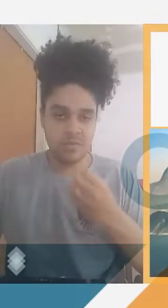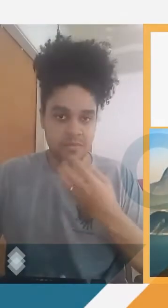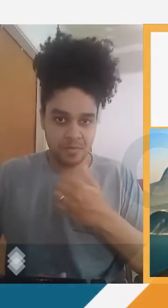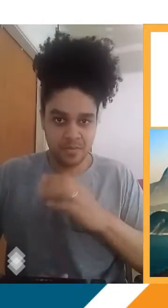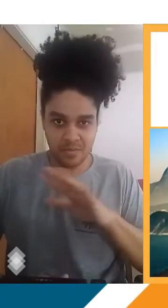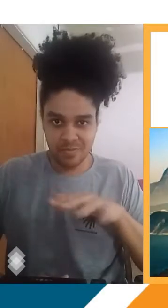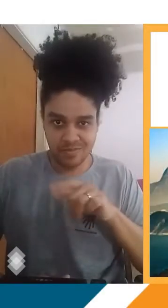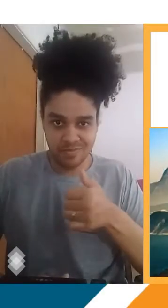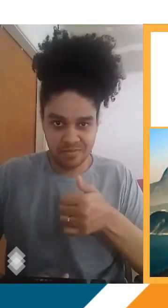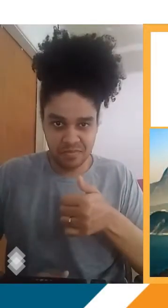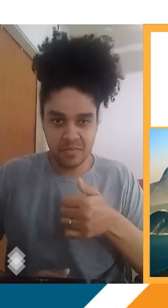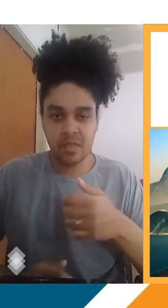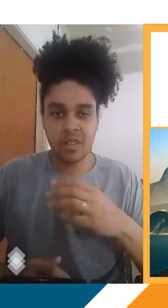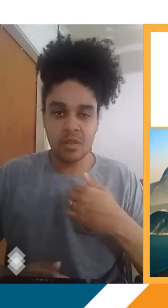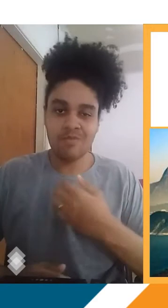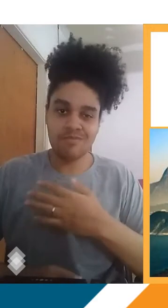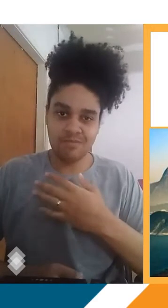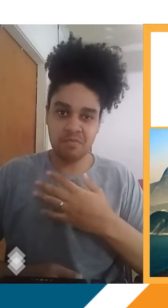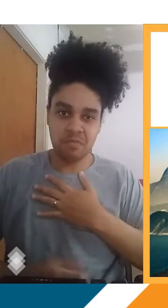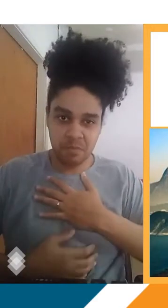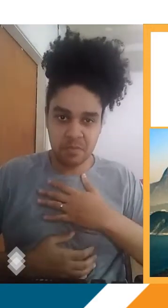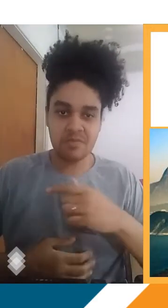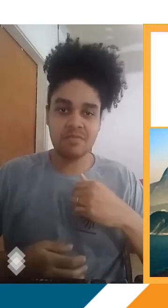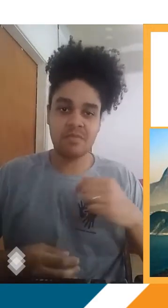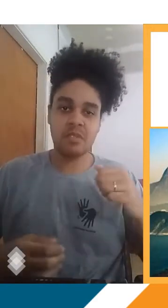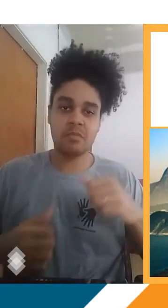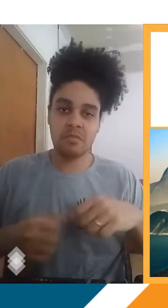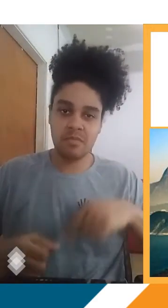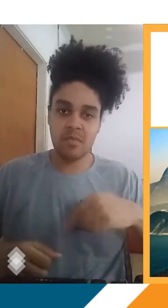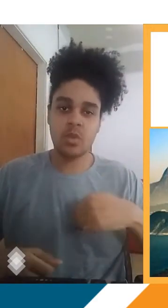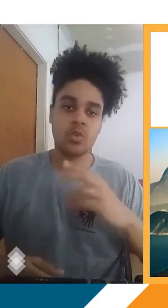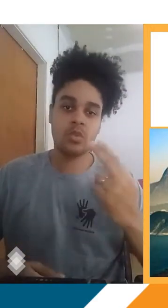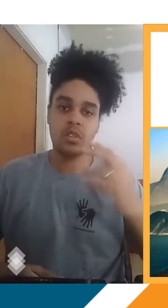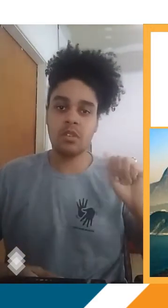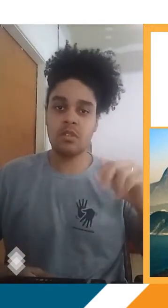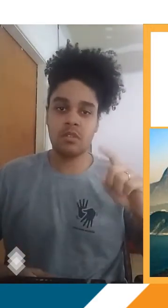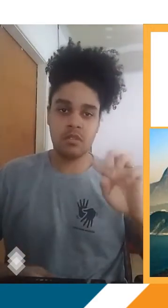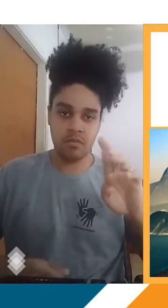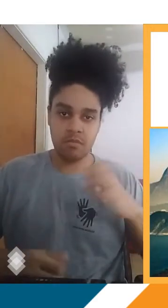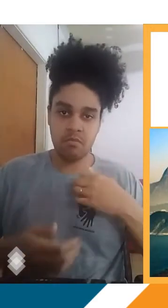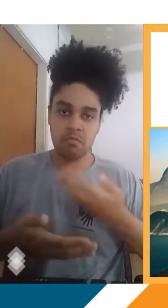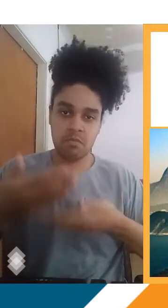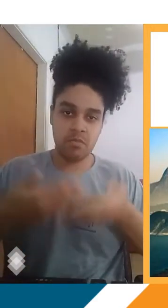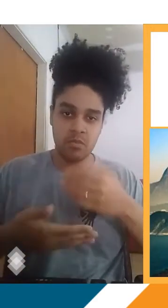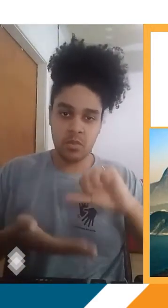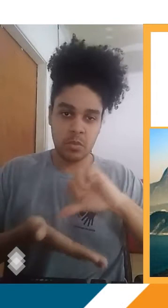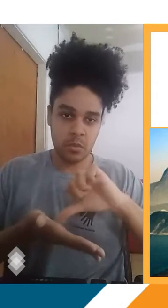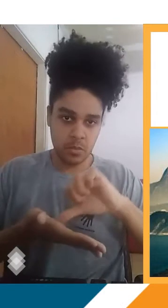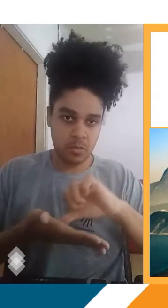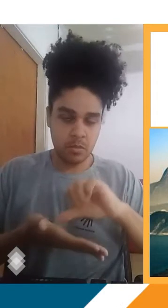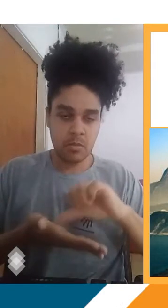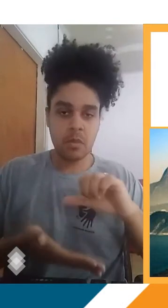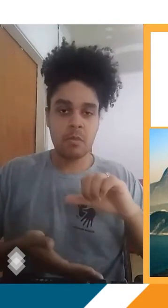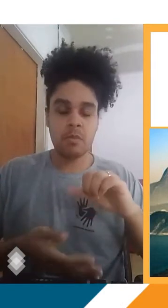Fala pessoal, tudo bem com vocês? Mais uma vez é um grande prazer estar aqui. Meu nome é André, sou mediador de Geografia dos Polos de Petrópolis e